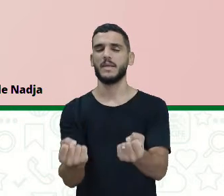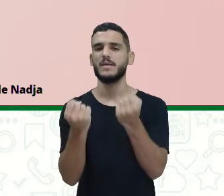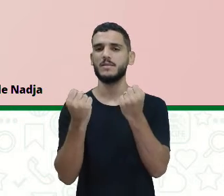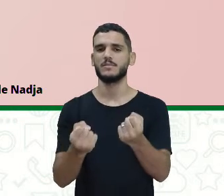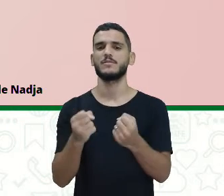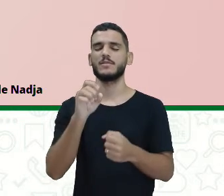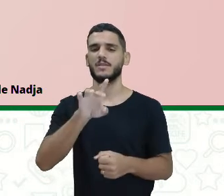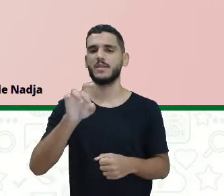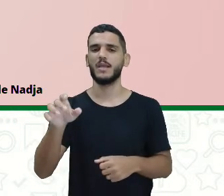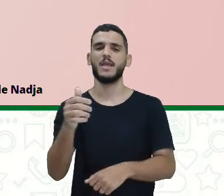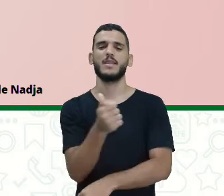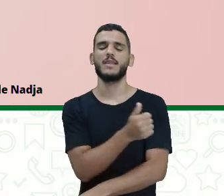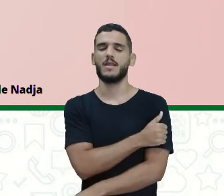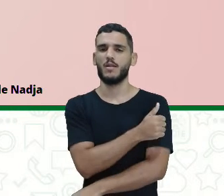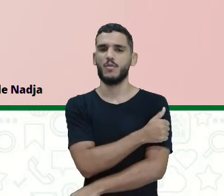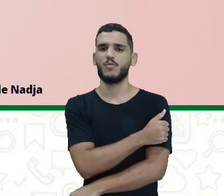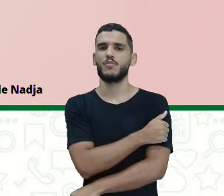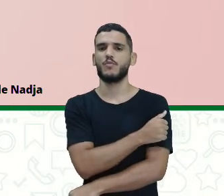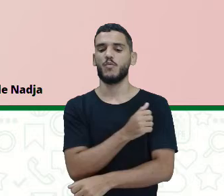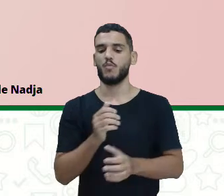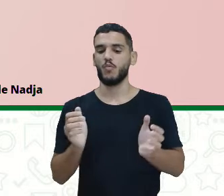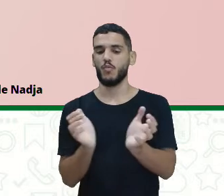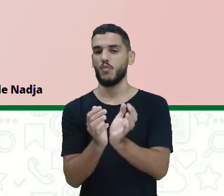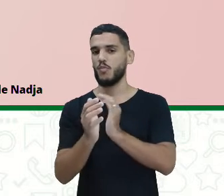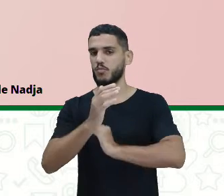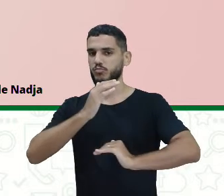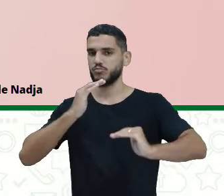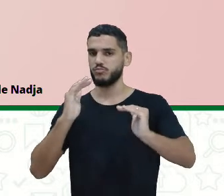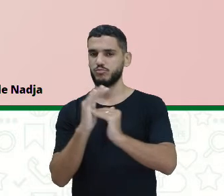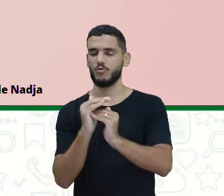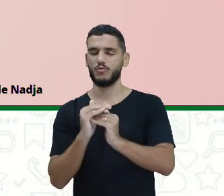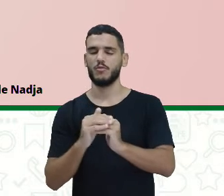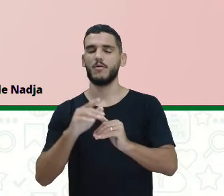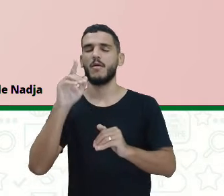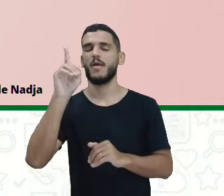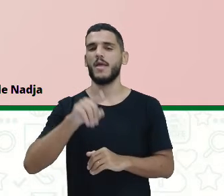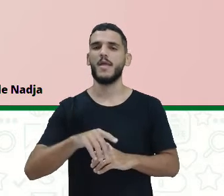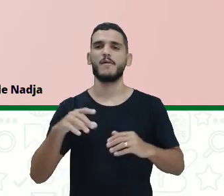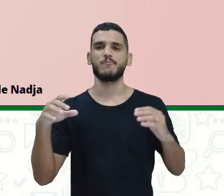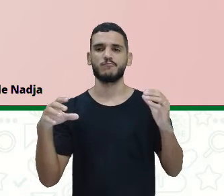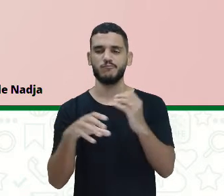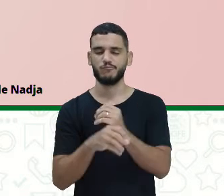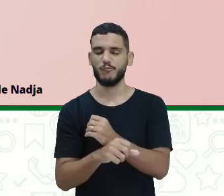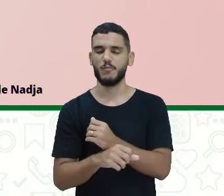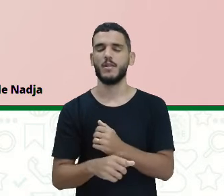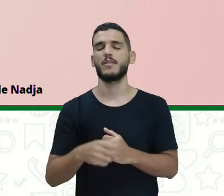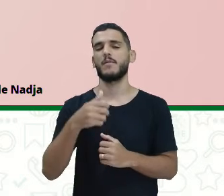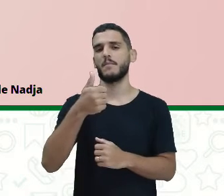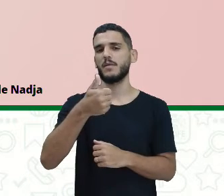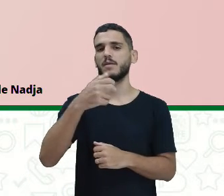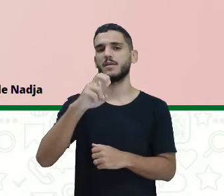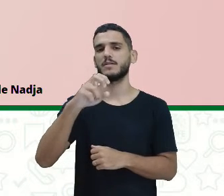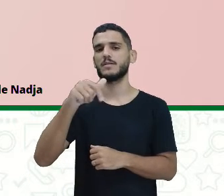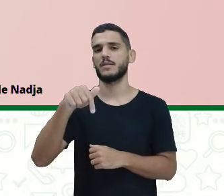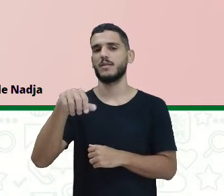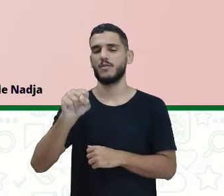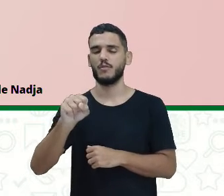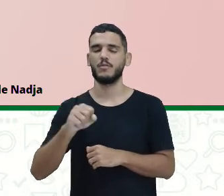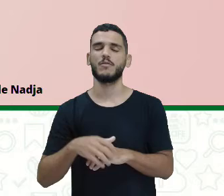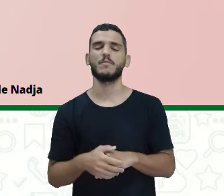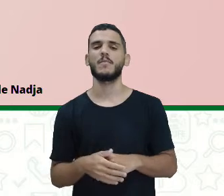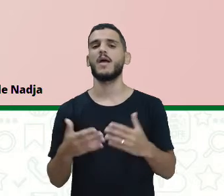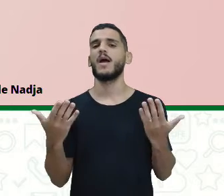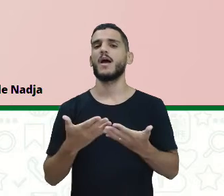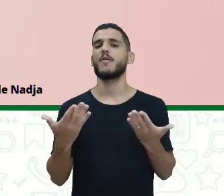dos alunos, mas da turma toda. Esse total vai me dar 1.578, tá? Eu